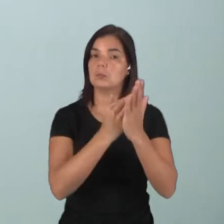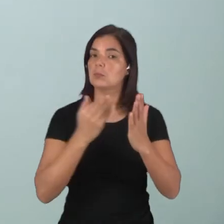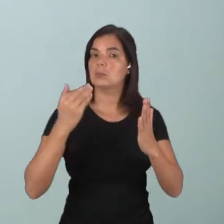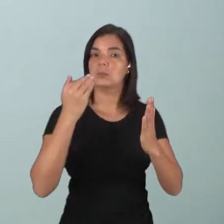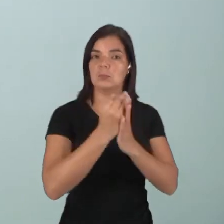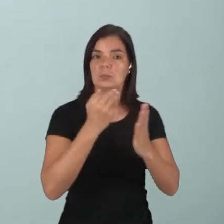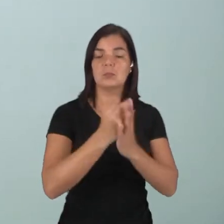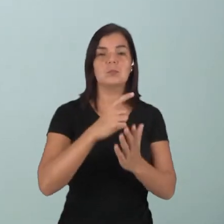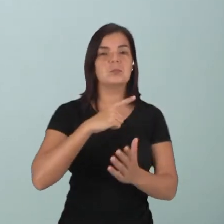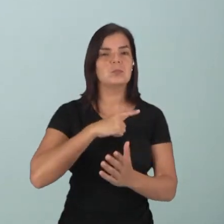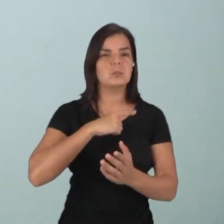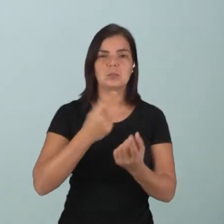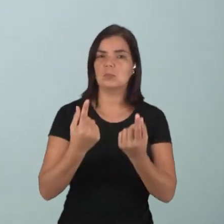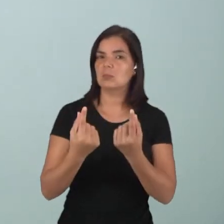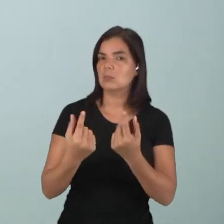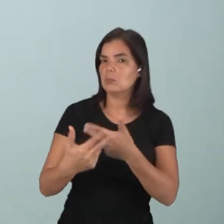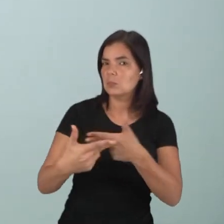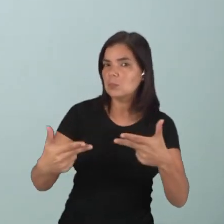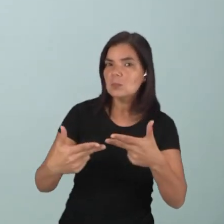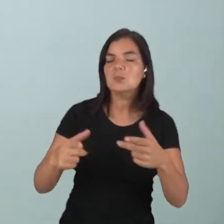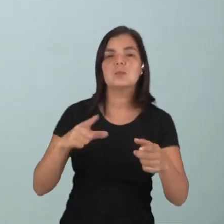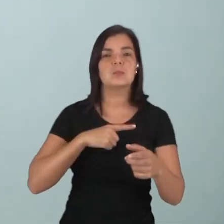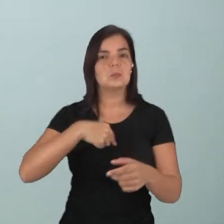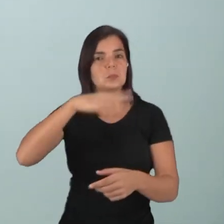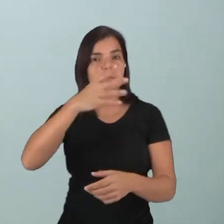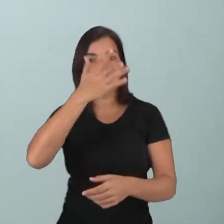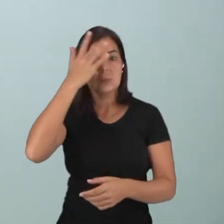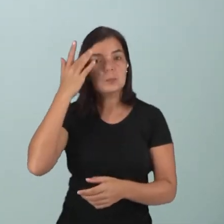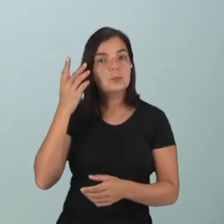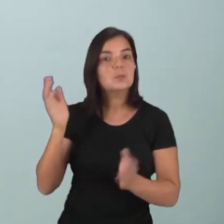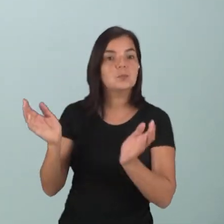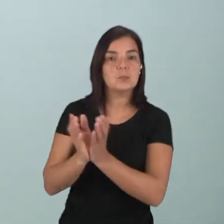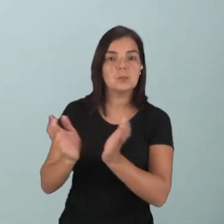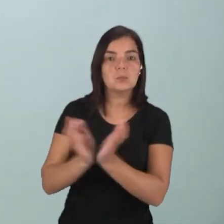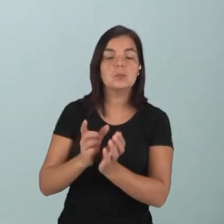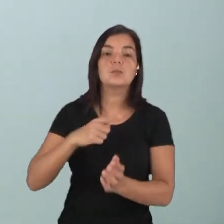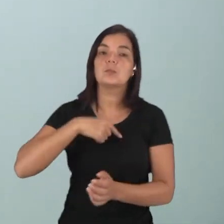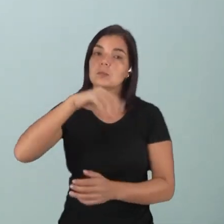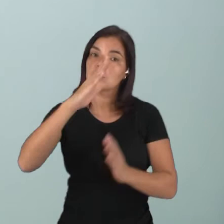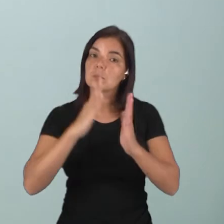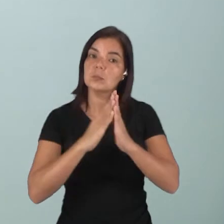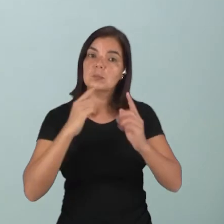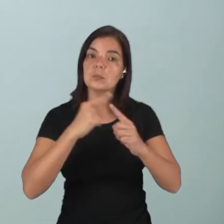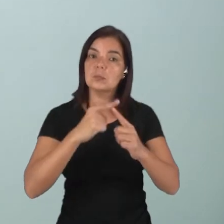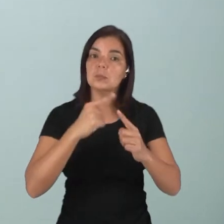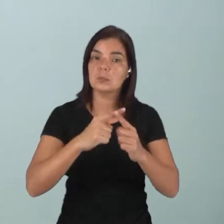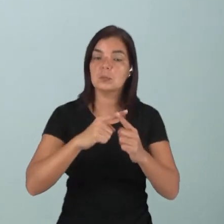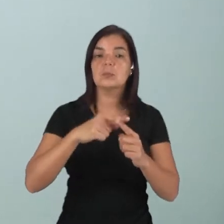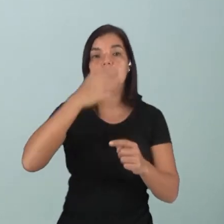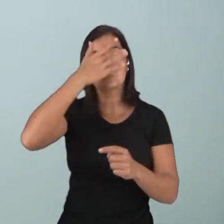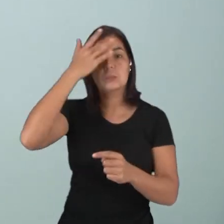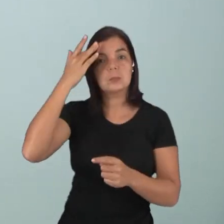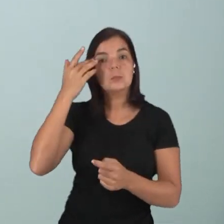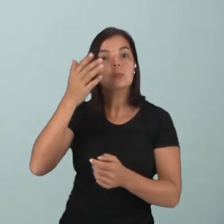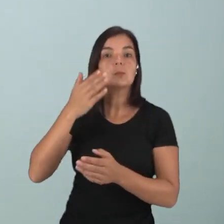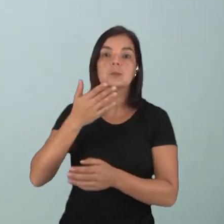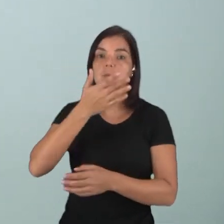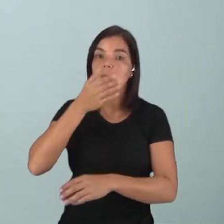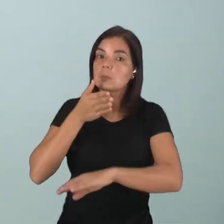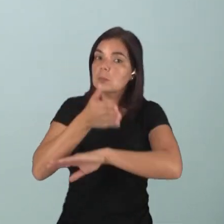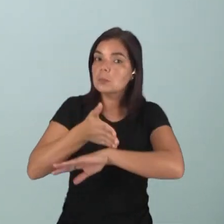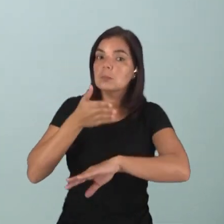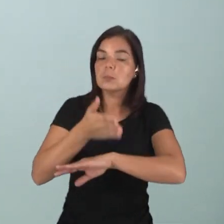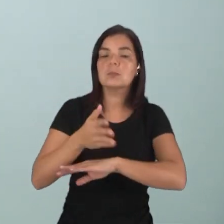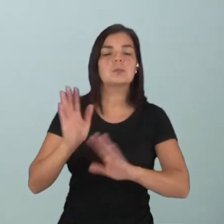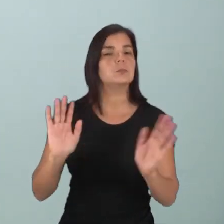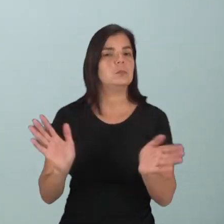maior, tem mais patrimônio, tem mais comunidades, né? Tem mais igreja, tem mais adeptos, né? E aí se diz,